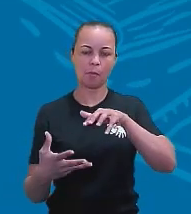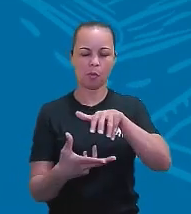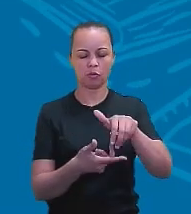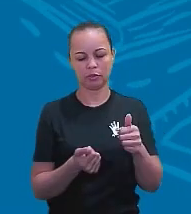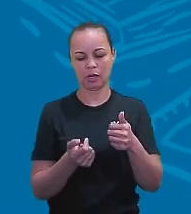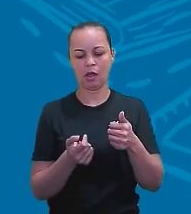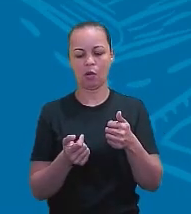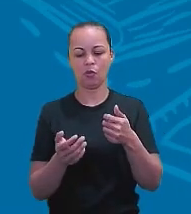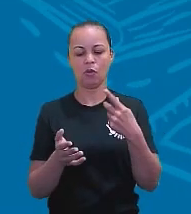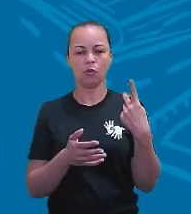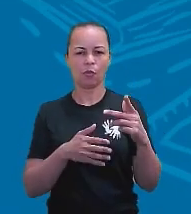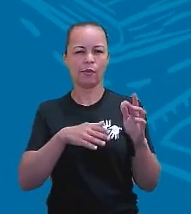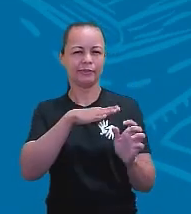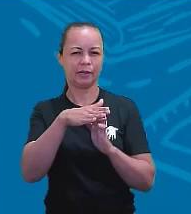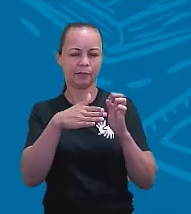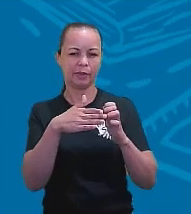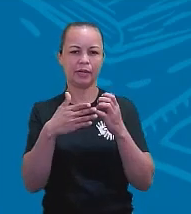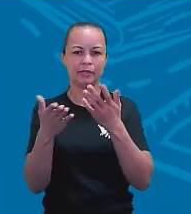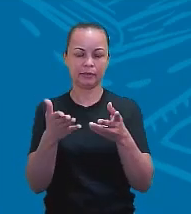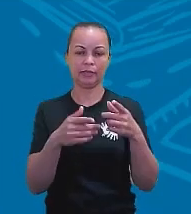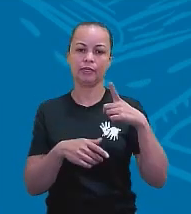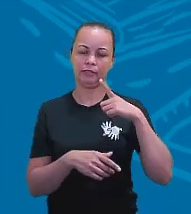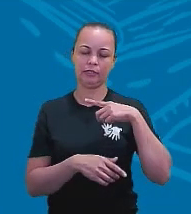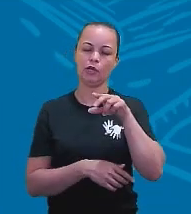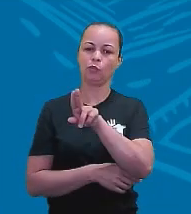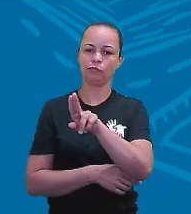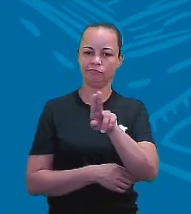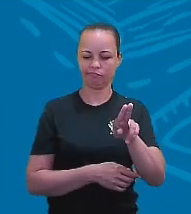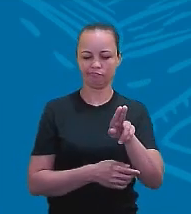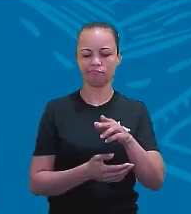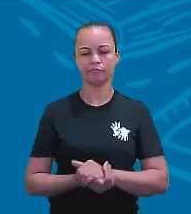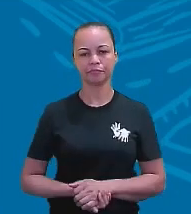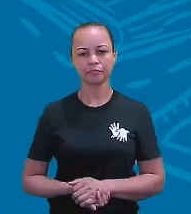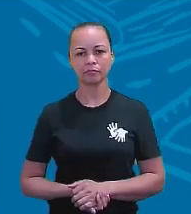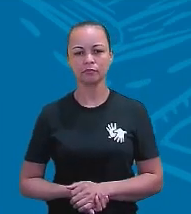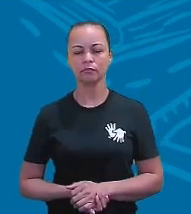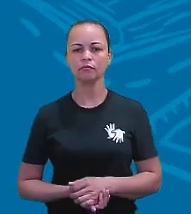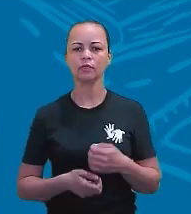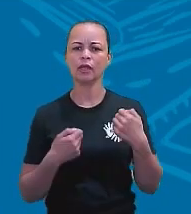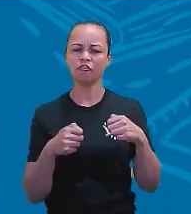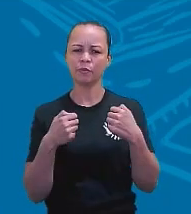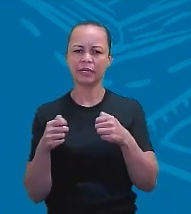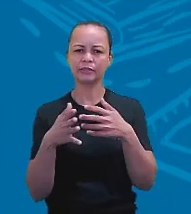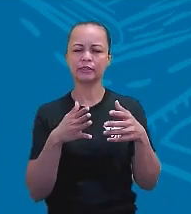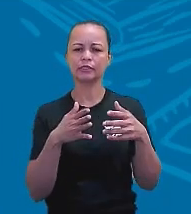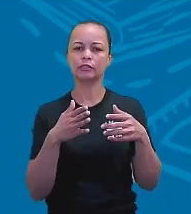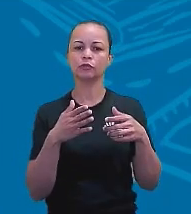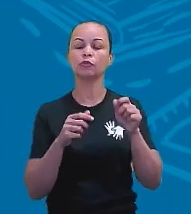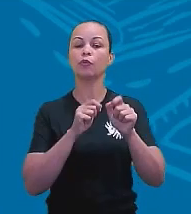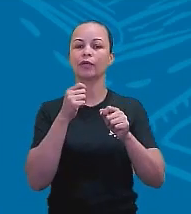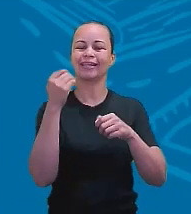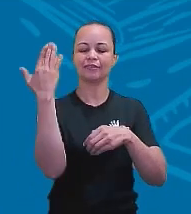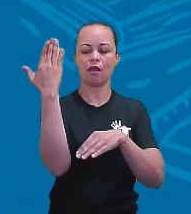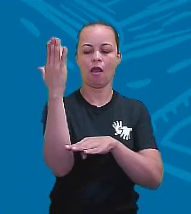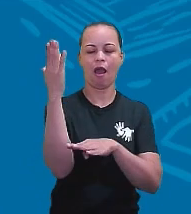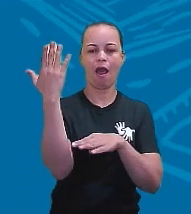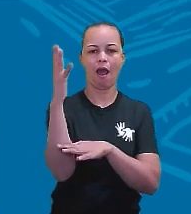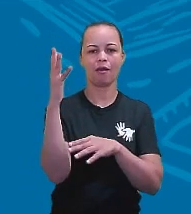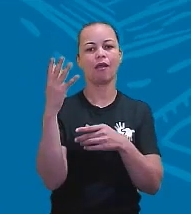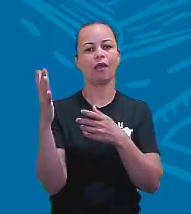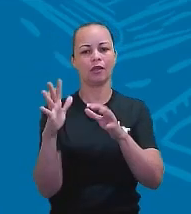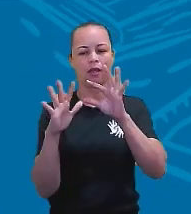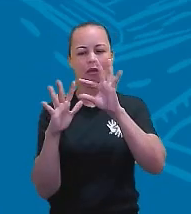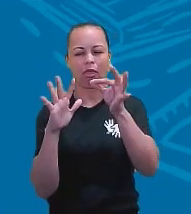o trem que possuía o seu nome, tá? Teve que recorrer à lenha. Por quê,